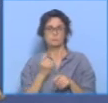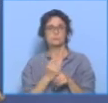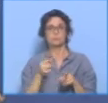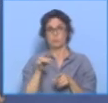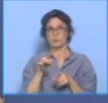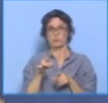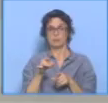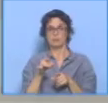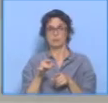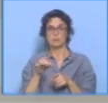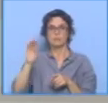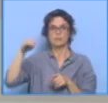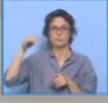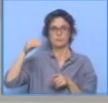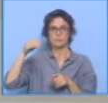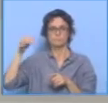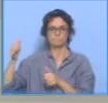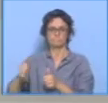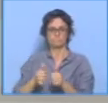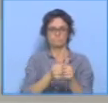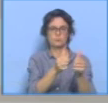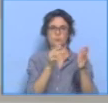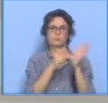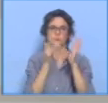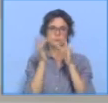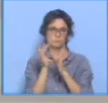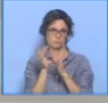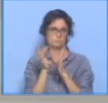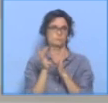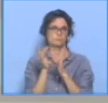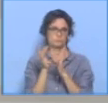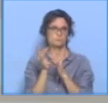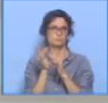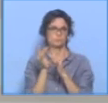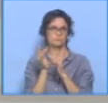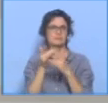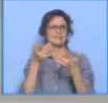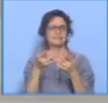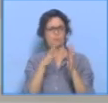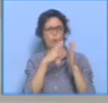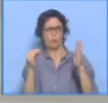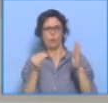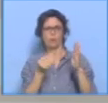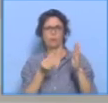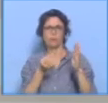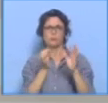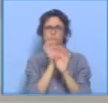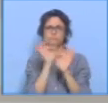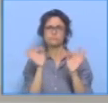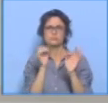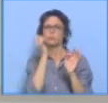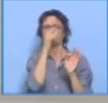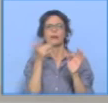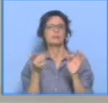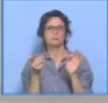ser o sacerdote de Jesus. Ora bem, quem é aqui, no fundo, o modelo perfeito deste bom